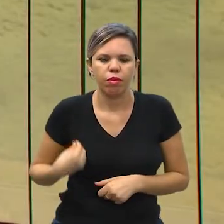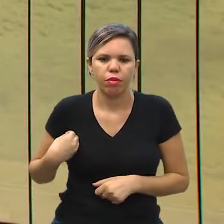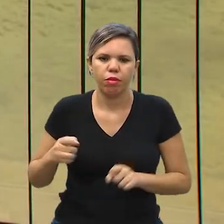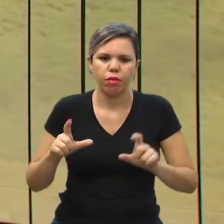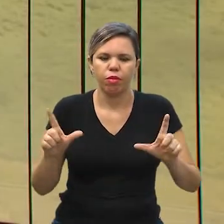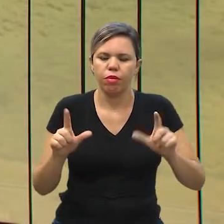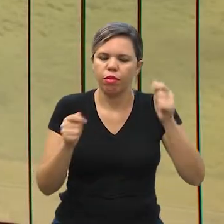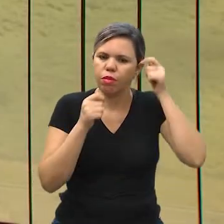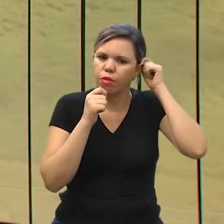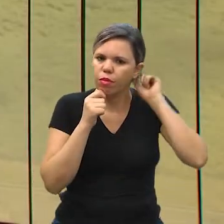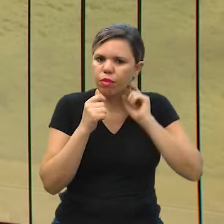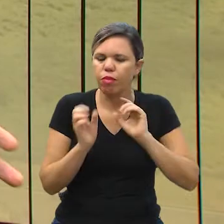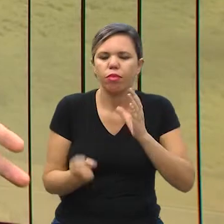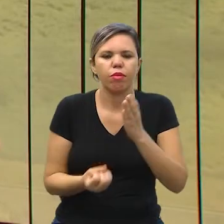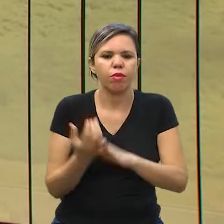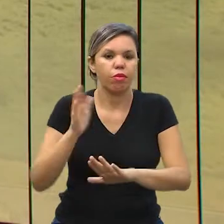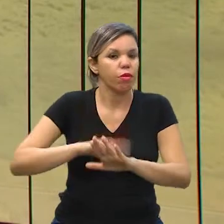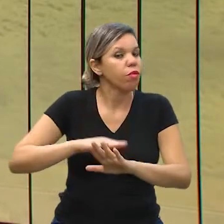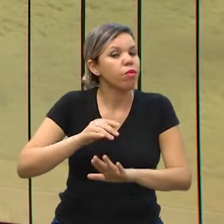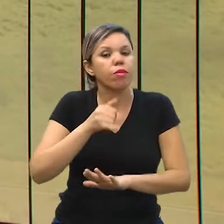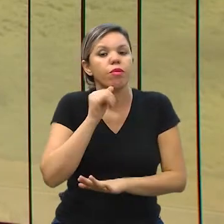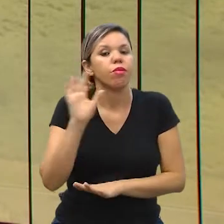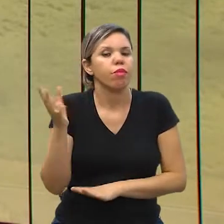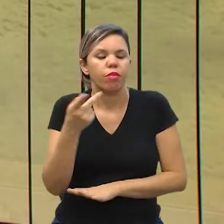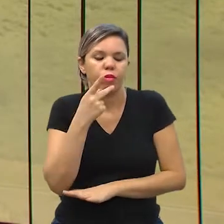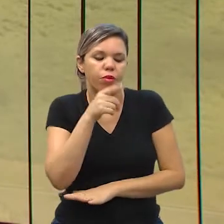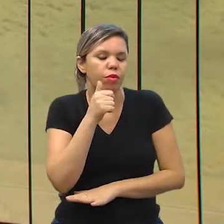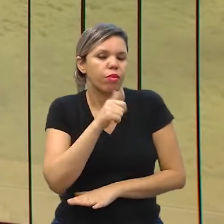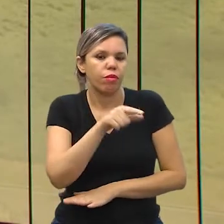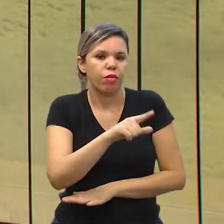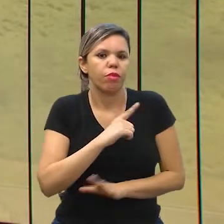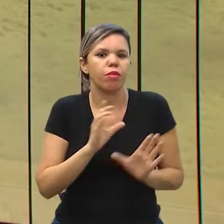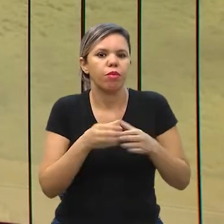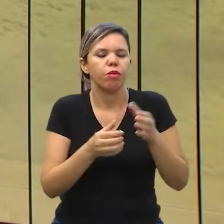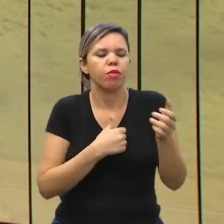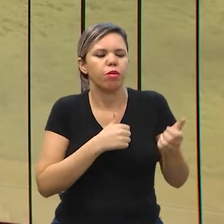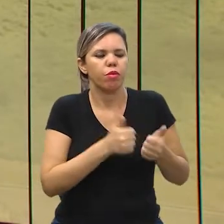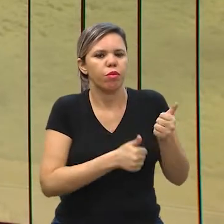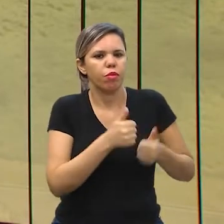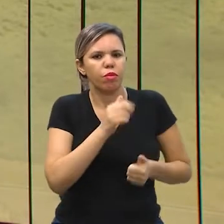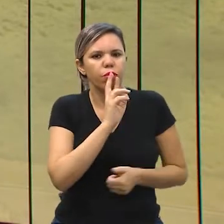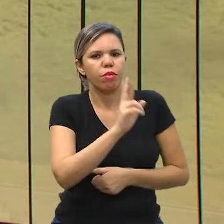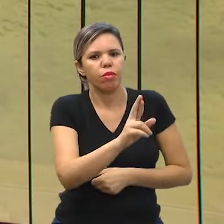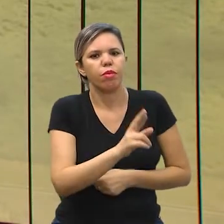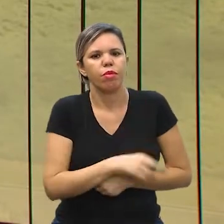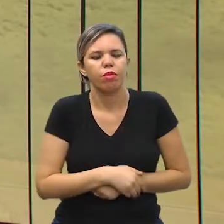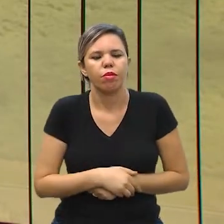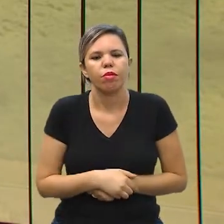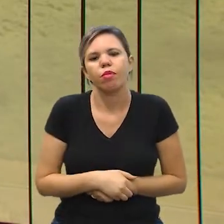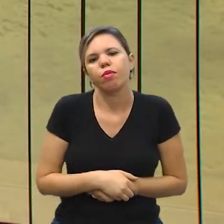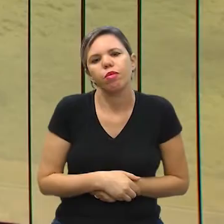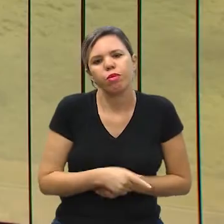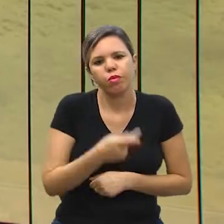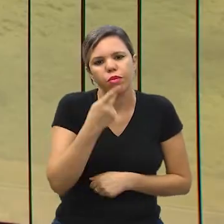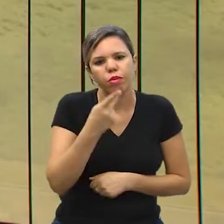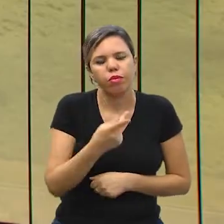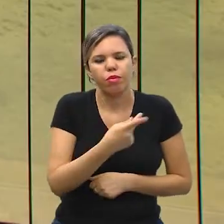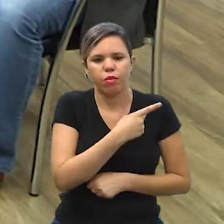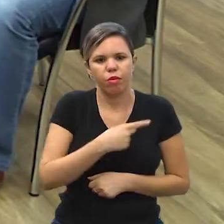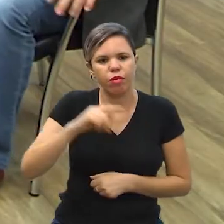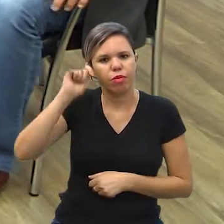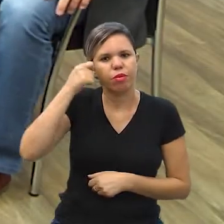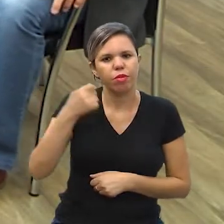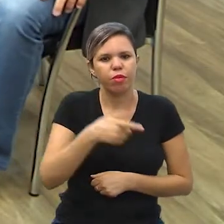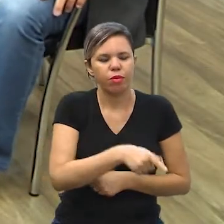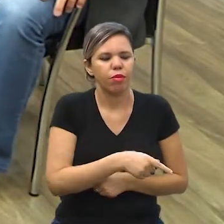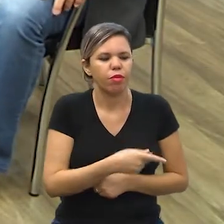não tava no ar é isso mas ela foi um acontecimento Ela falou o seguinte para que time que Eu torcia e Eu já respondi falei eu